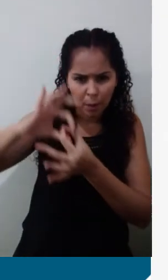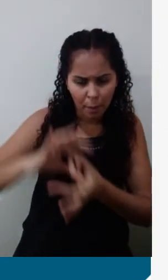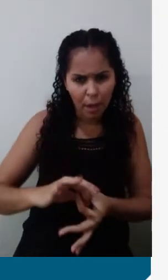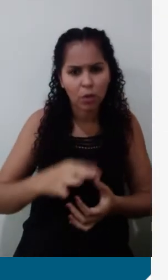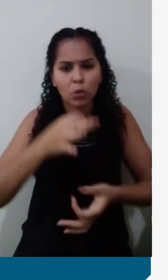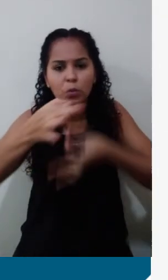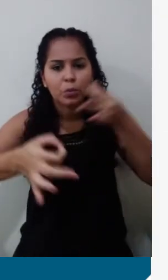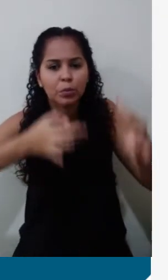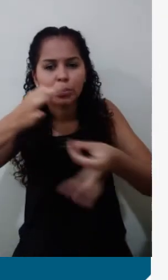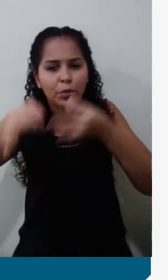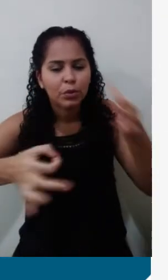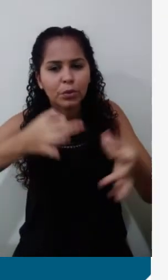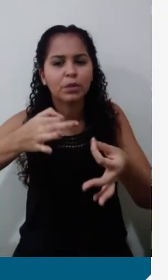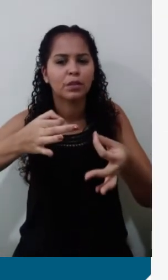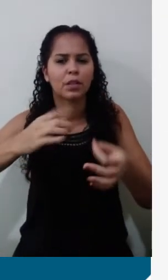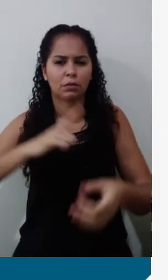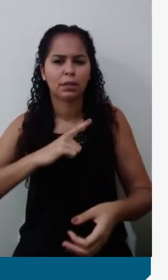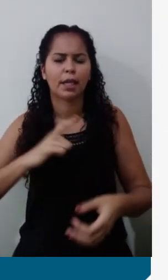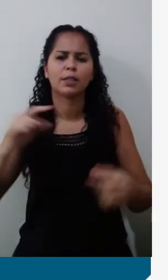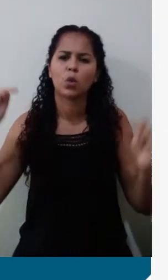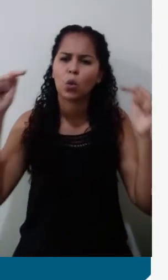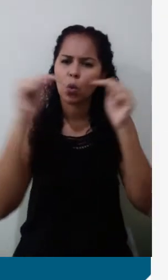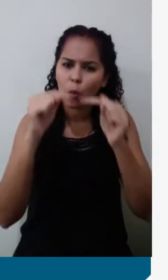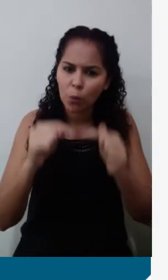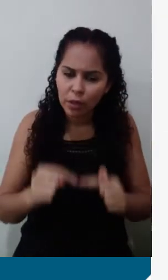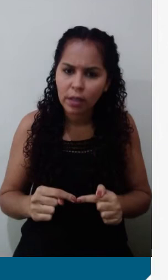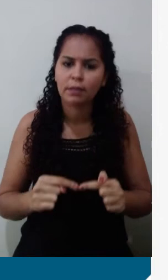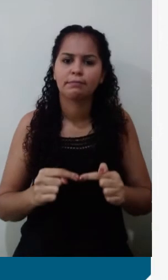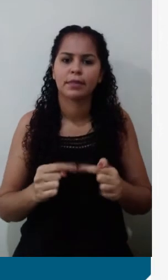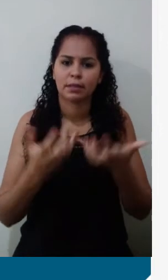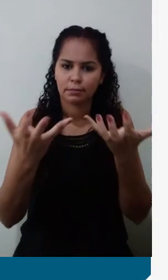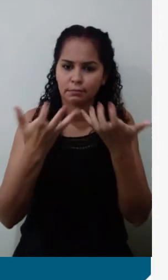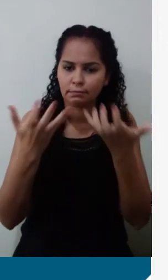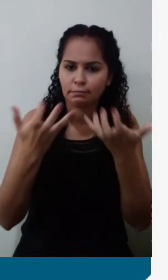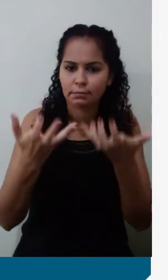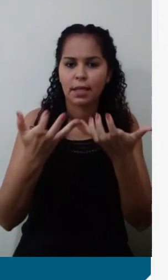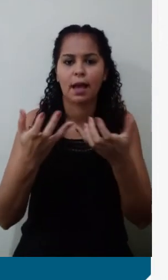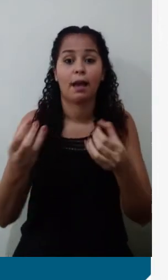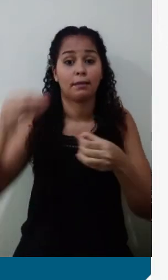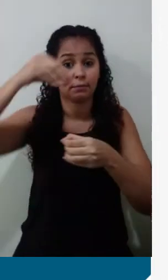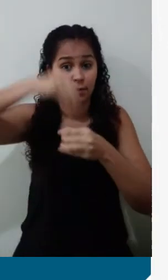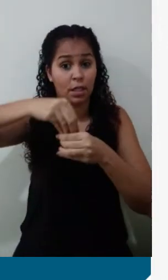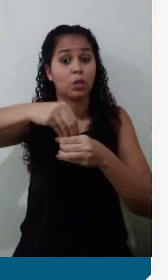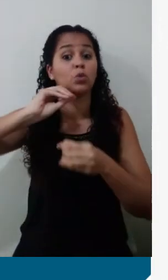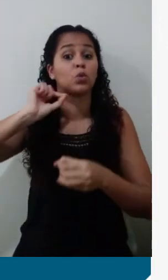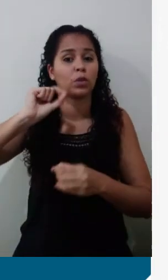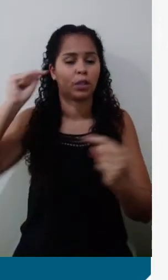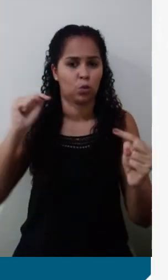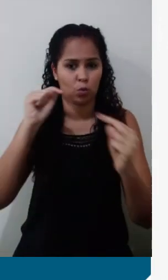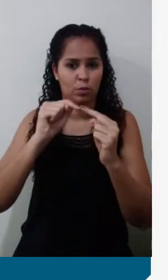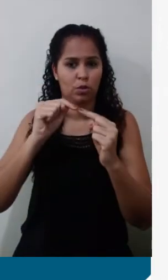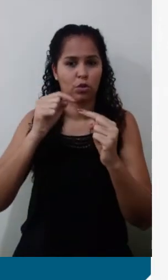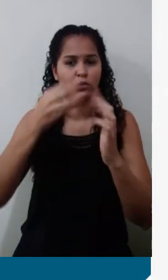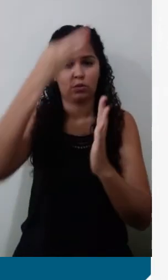que ele selecionou, se os argumentos ou os dados fazem sentido com a argumentação, com o que se quer dentro do objetivo do